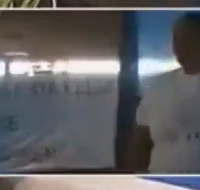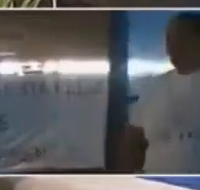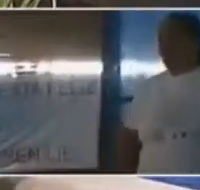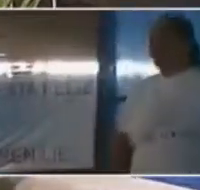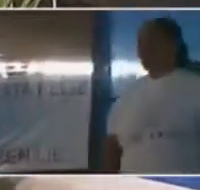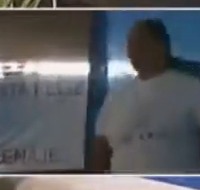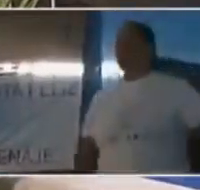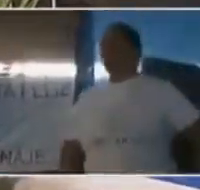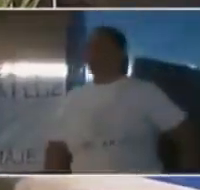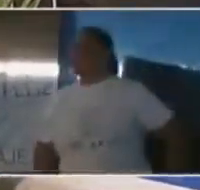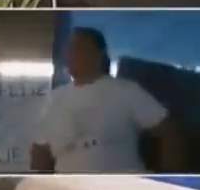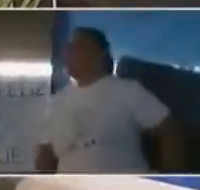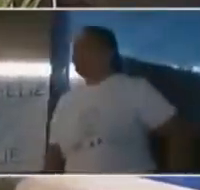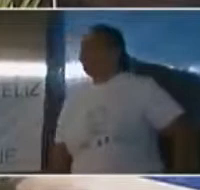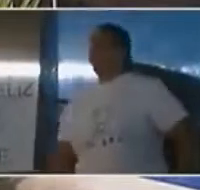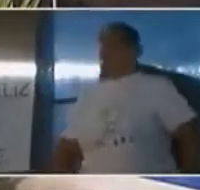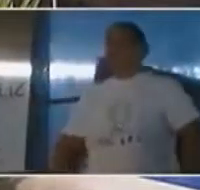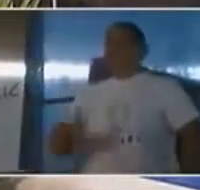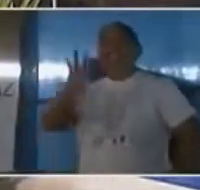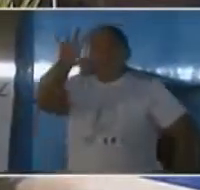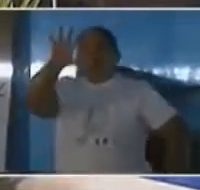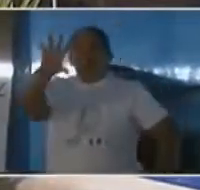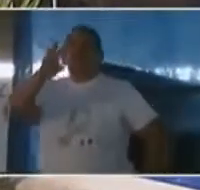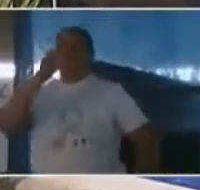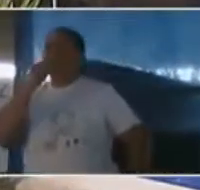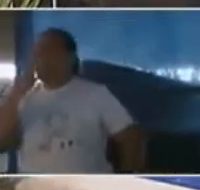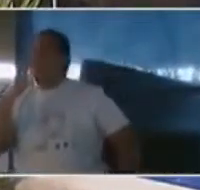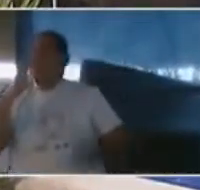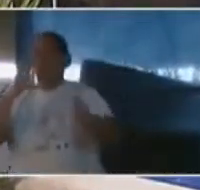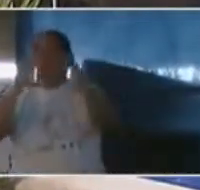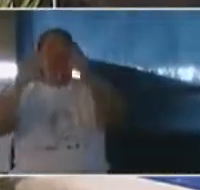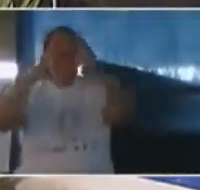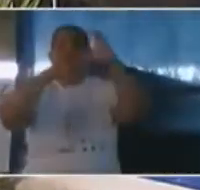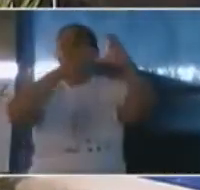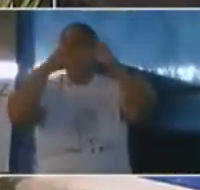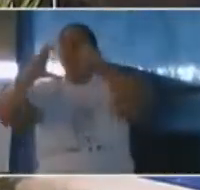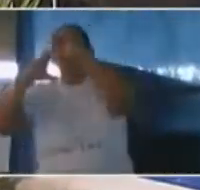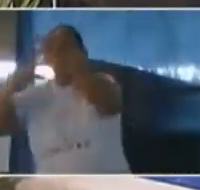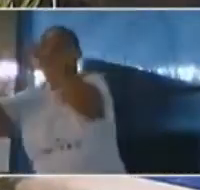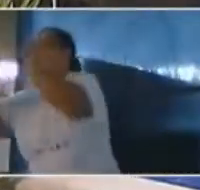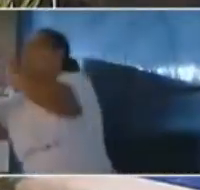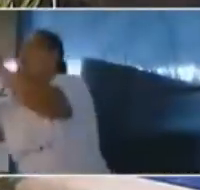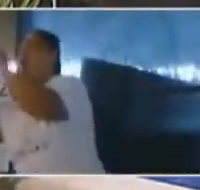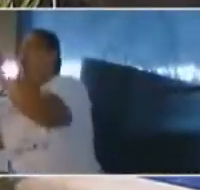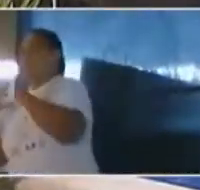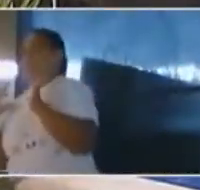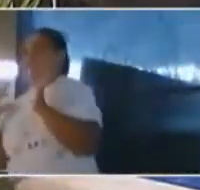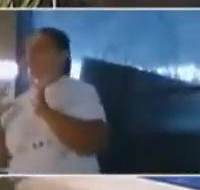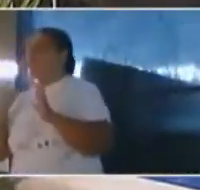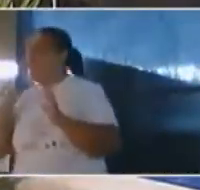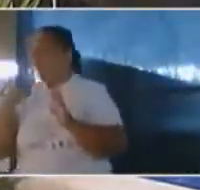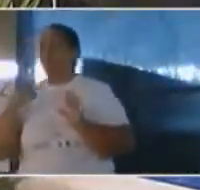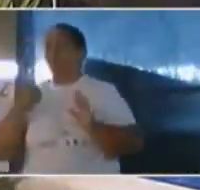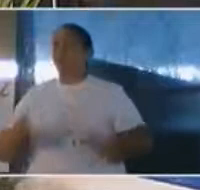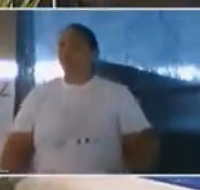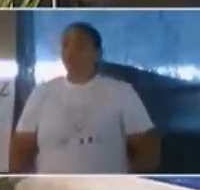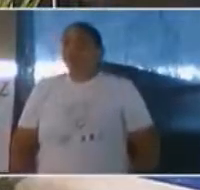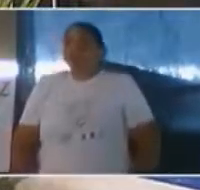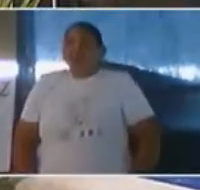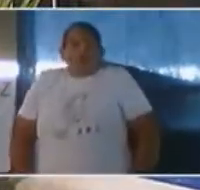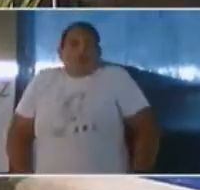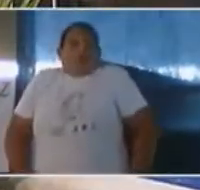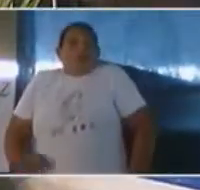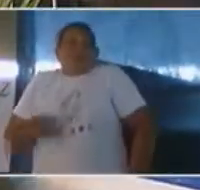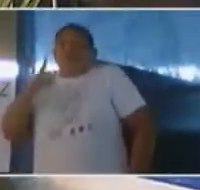Um belo exemplo de comunicação e acessibilidade. Pessoal, dá para entender que, do ponto de vista da